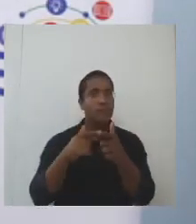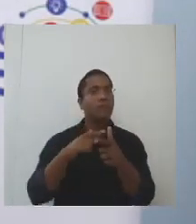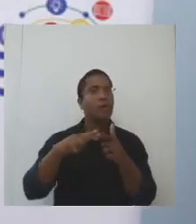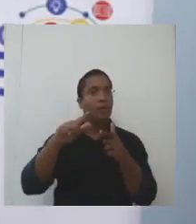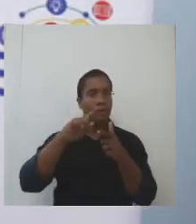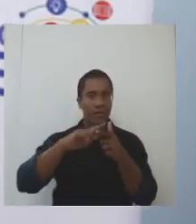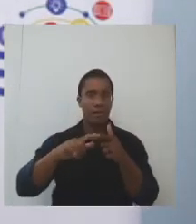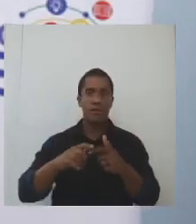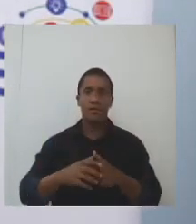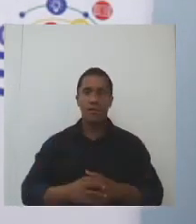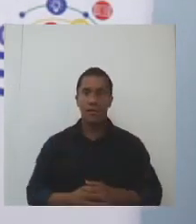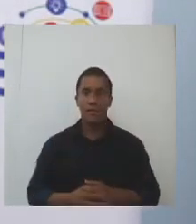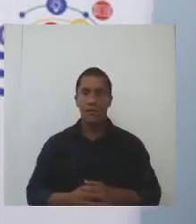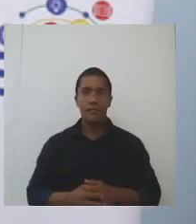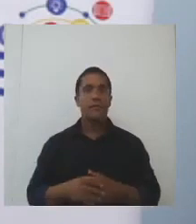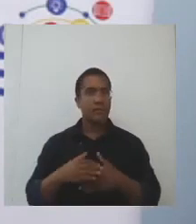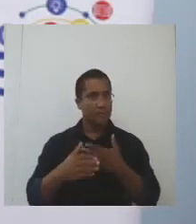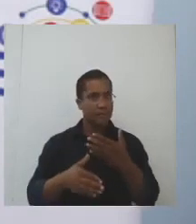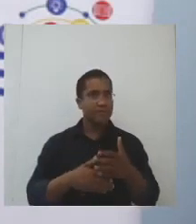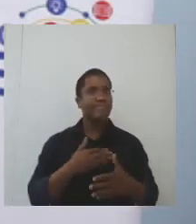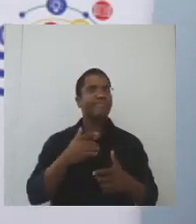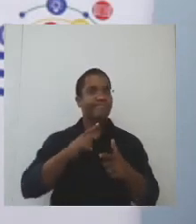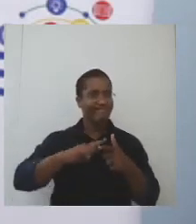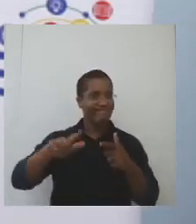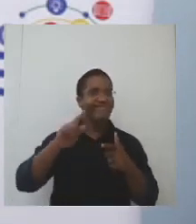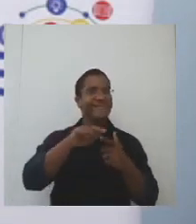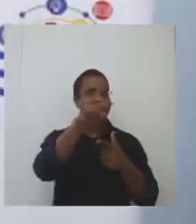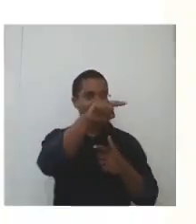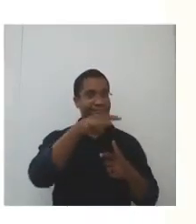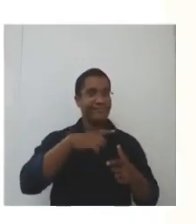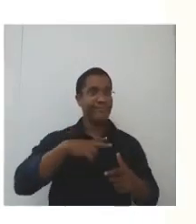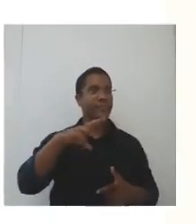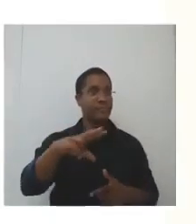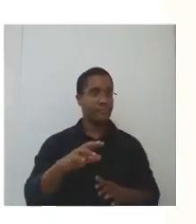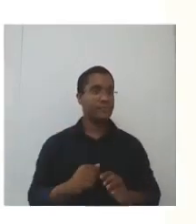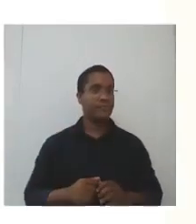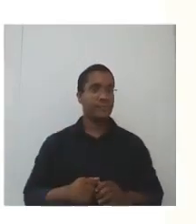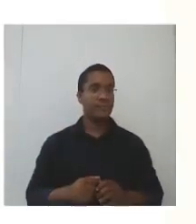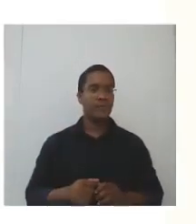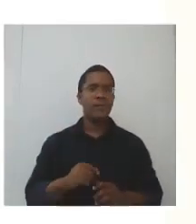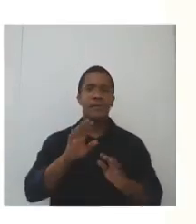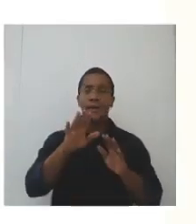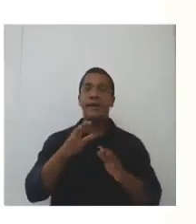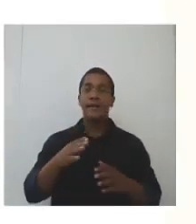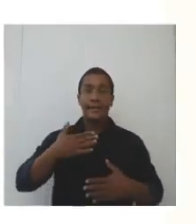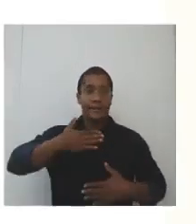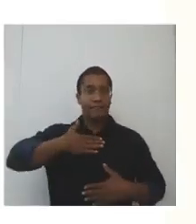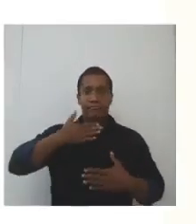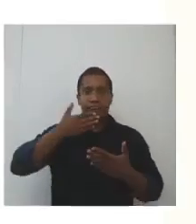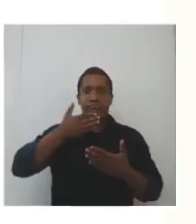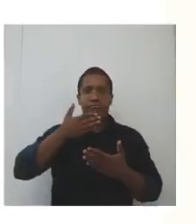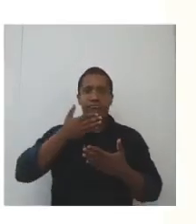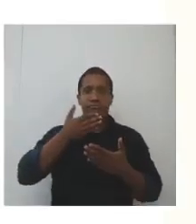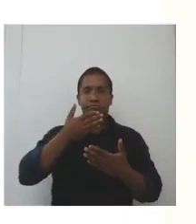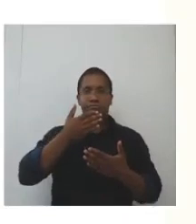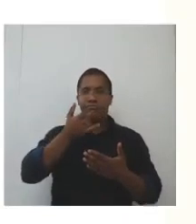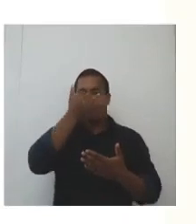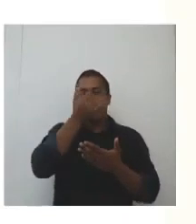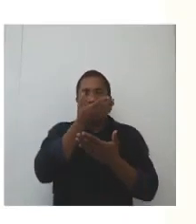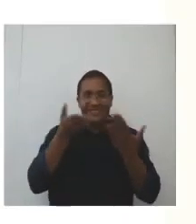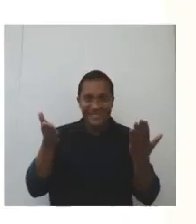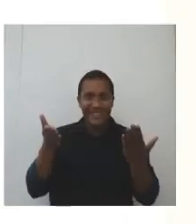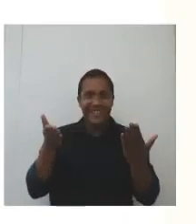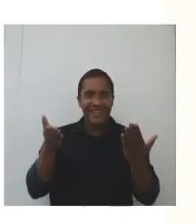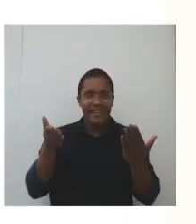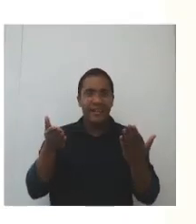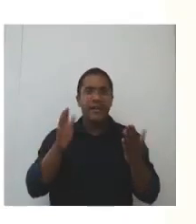então vamos ter bronca em Portugal depois. Mas aí Napoleão derrotado, vamos lá. Uma coisa precisa ser bem